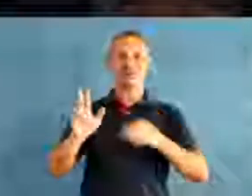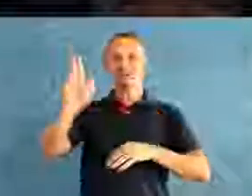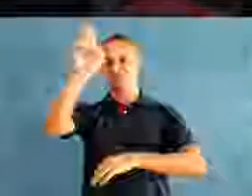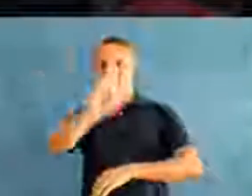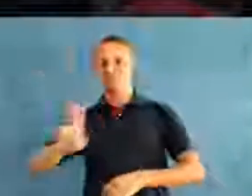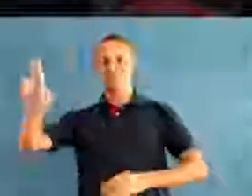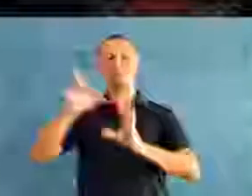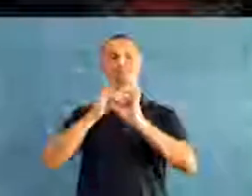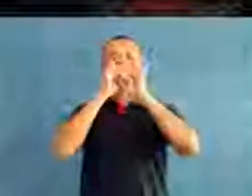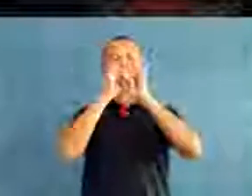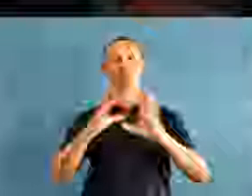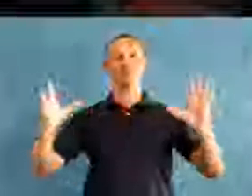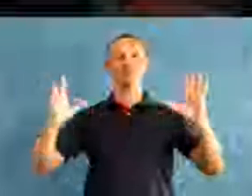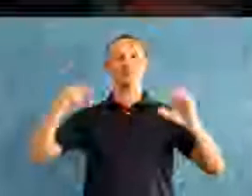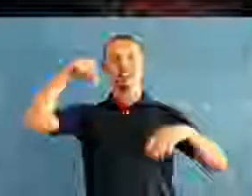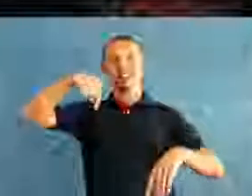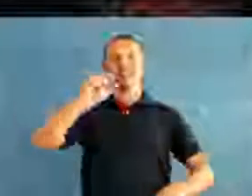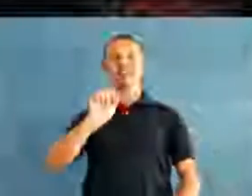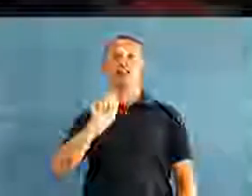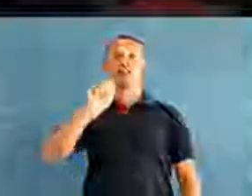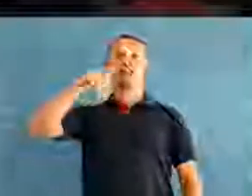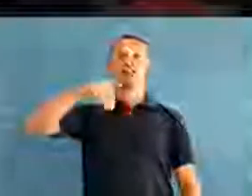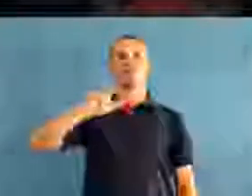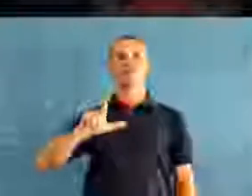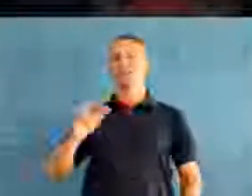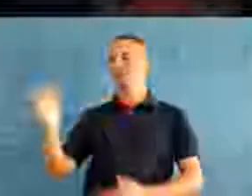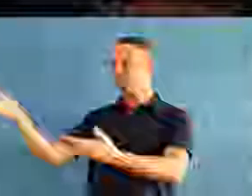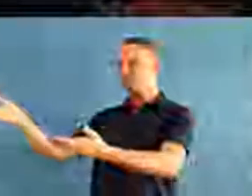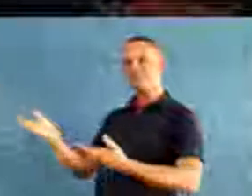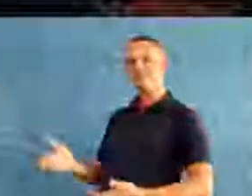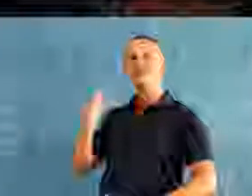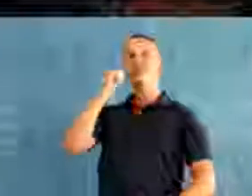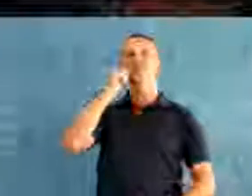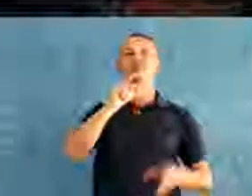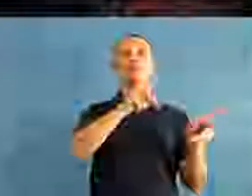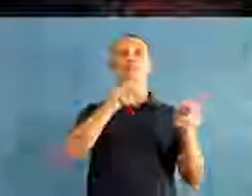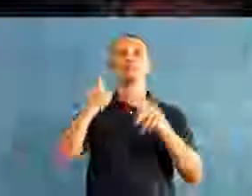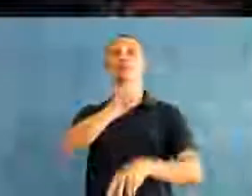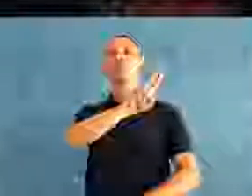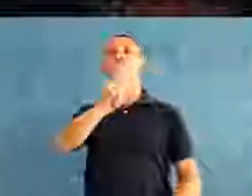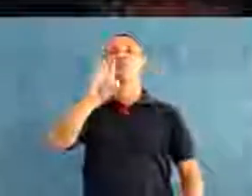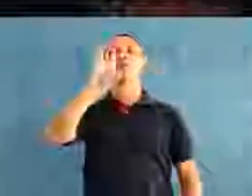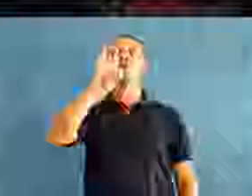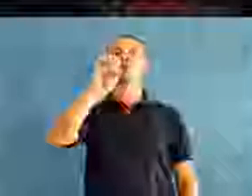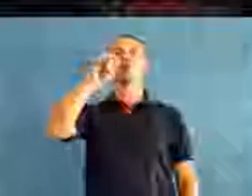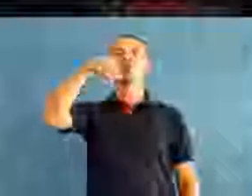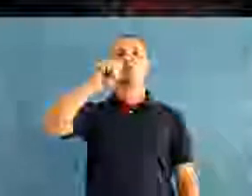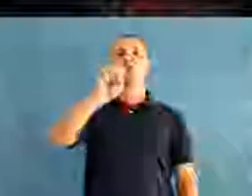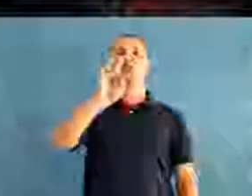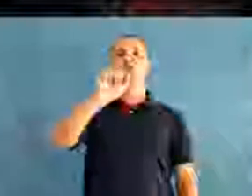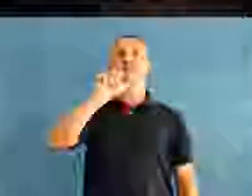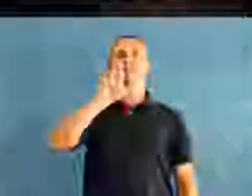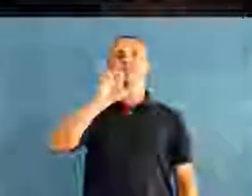Academia Mineira de Letras, hoje recebendo a professora Constância Lima Duarte para falar de Nísia Floresta.